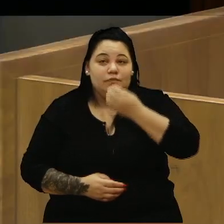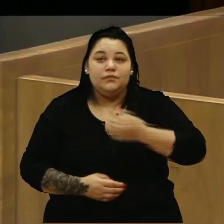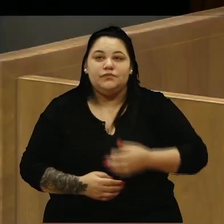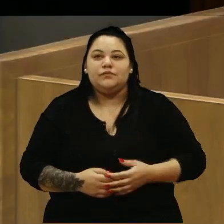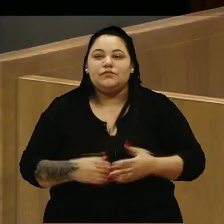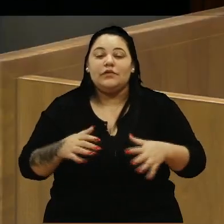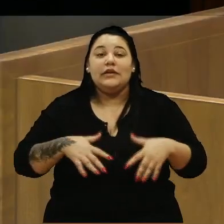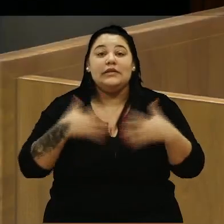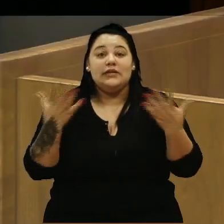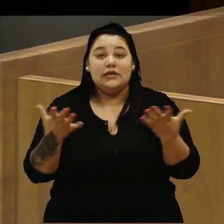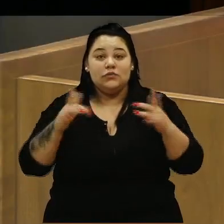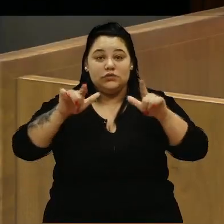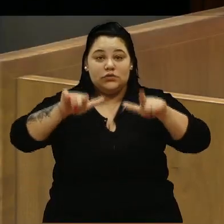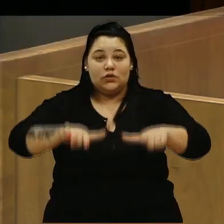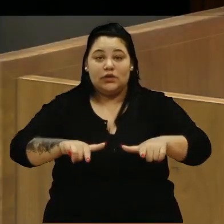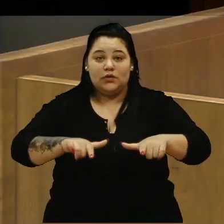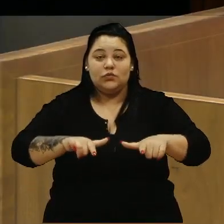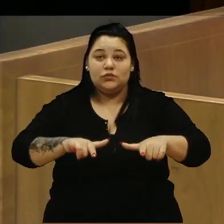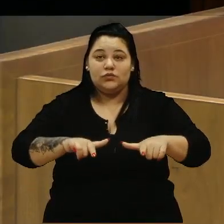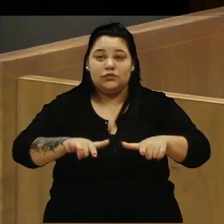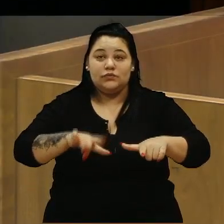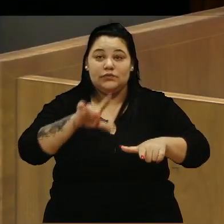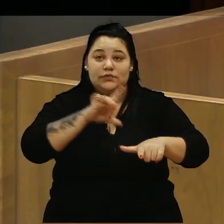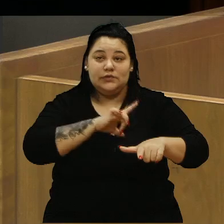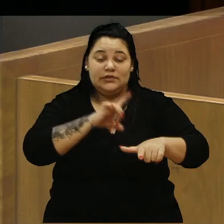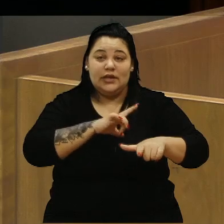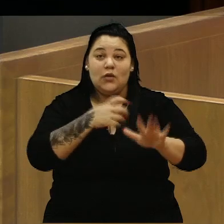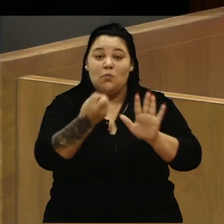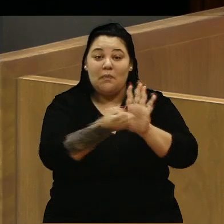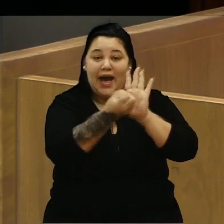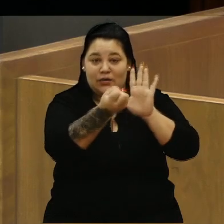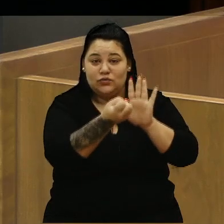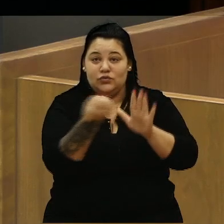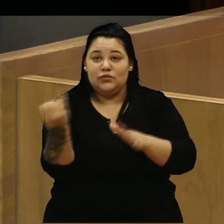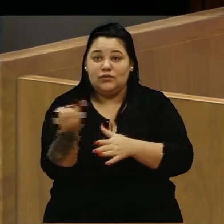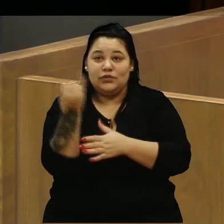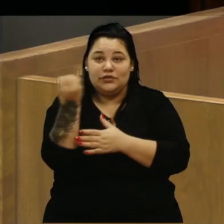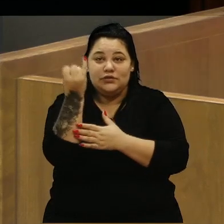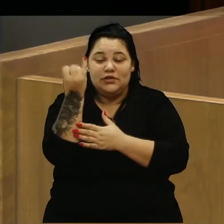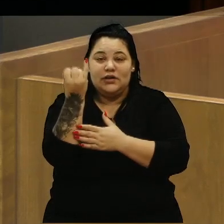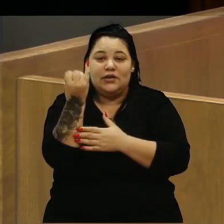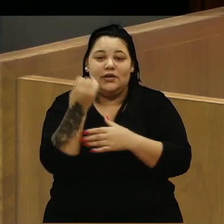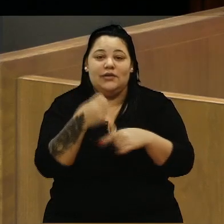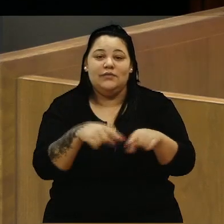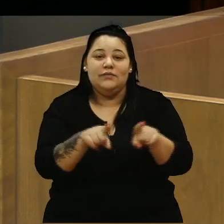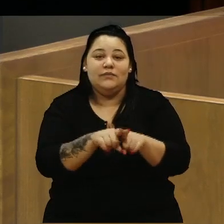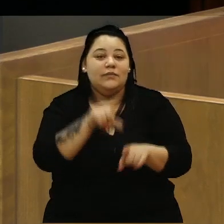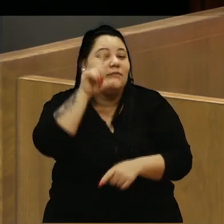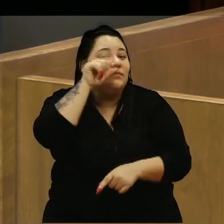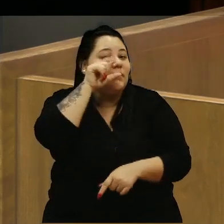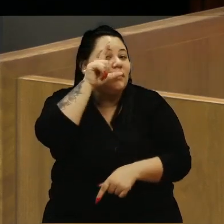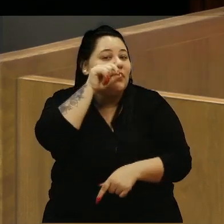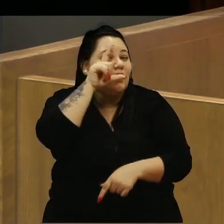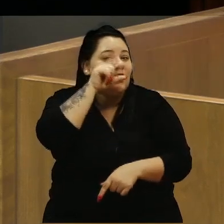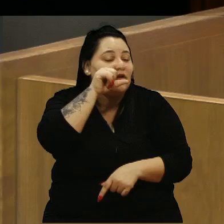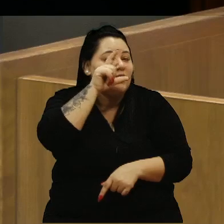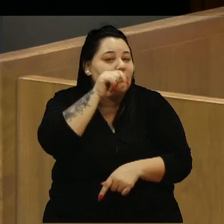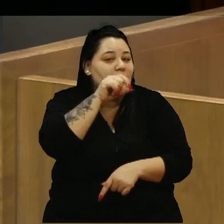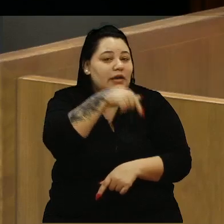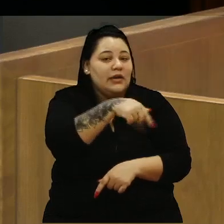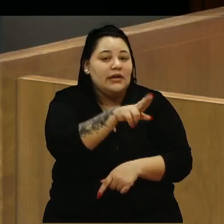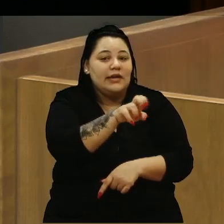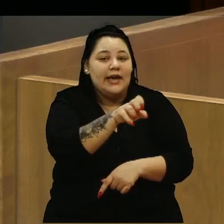Então, o Vale Trentino tem como símbolo o quero-quero. O quero-quero, ele é o acolhedor, é